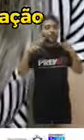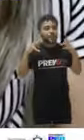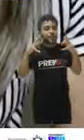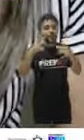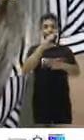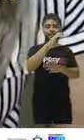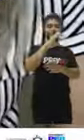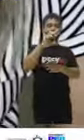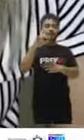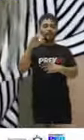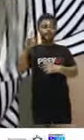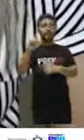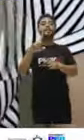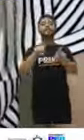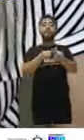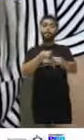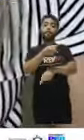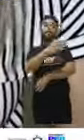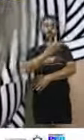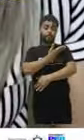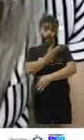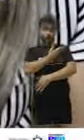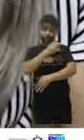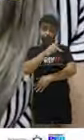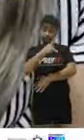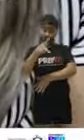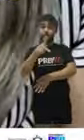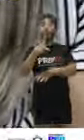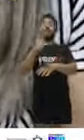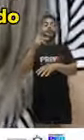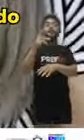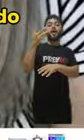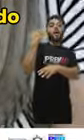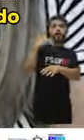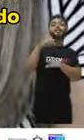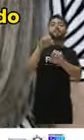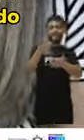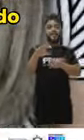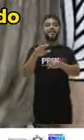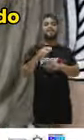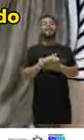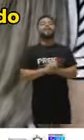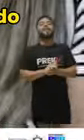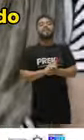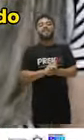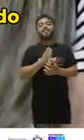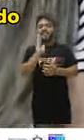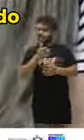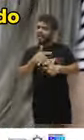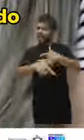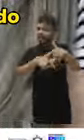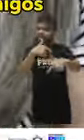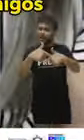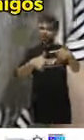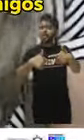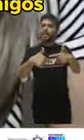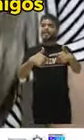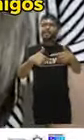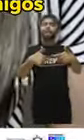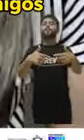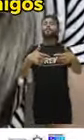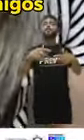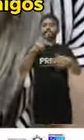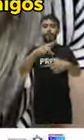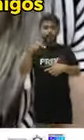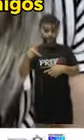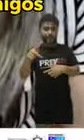coordenação, a todos os meus amigos professores, né, que lecionaram. Né? Hoje eu já trabalhei com professores da época do Prevup que se tornaram